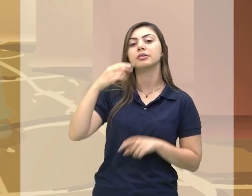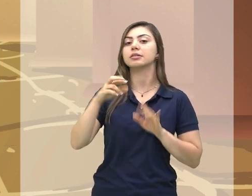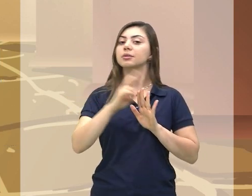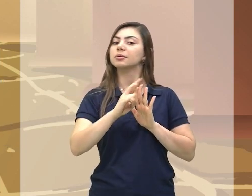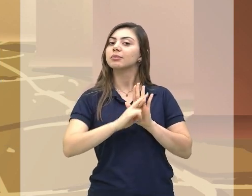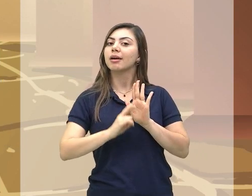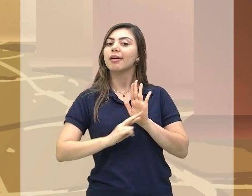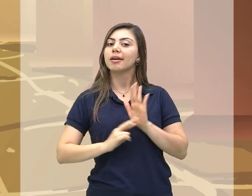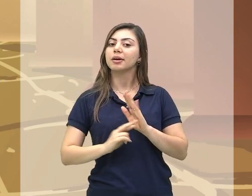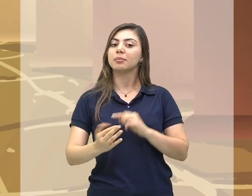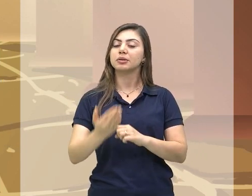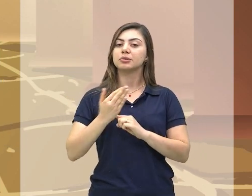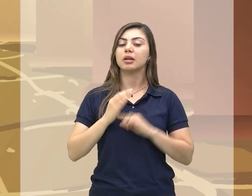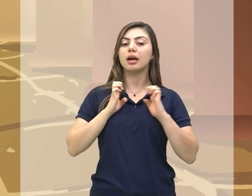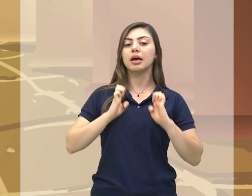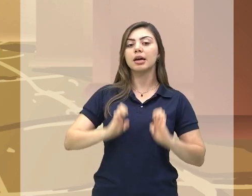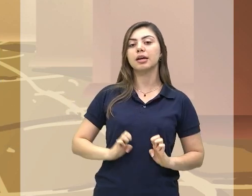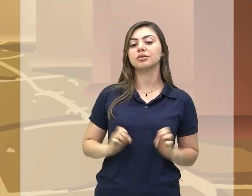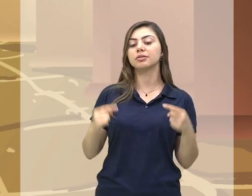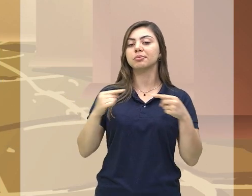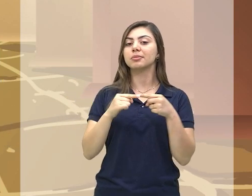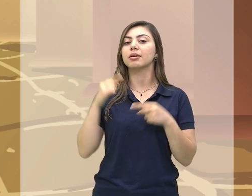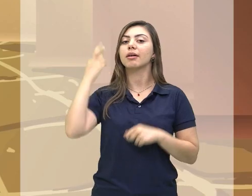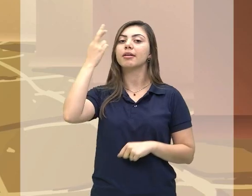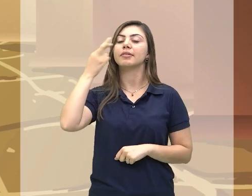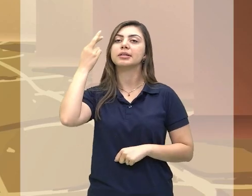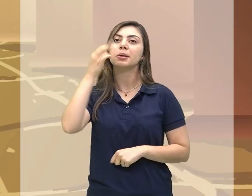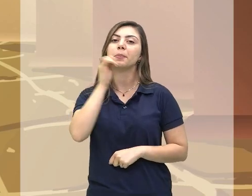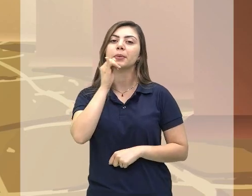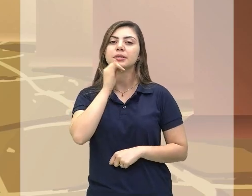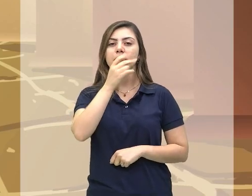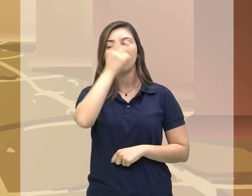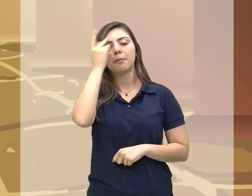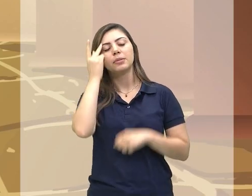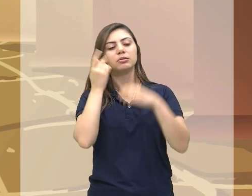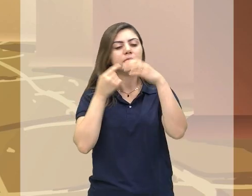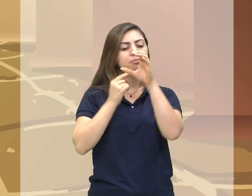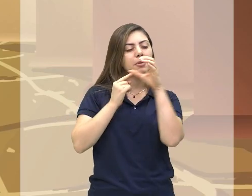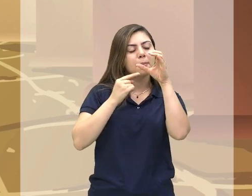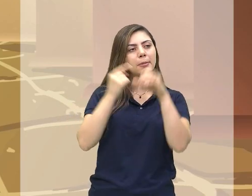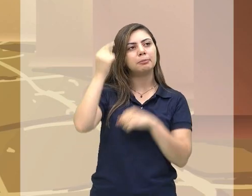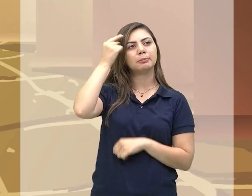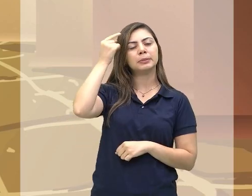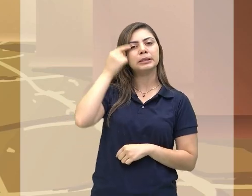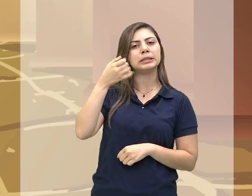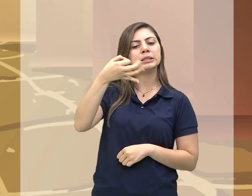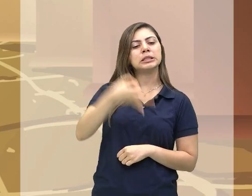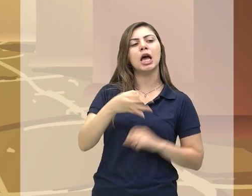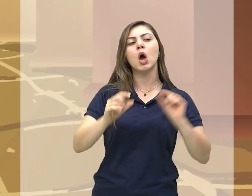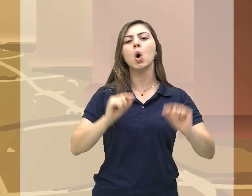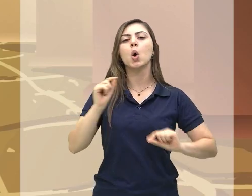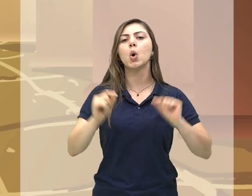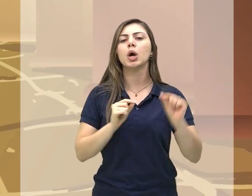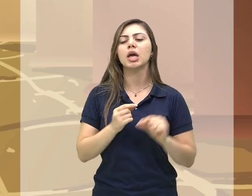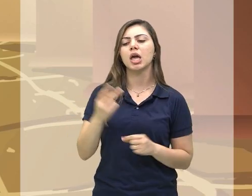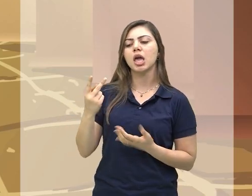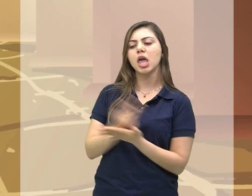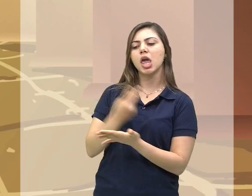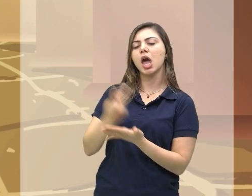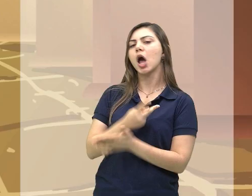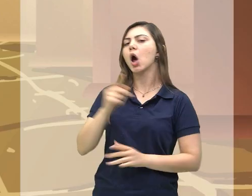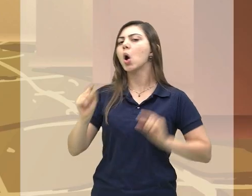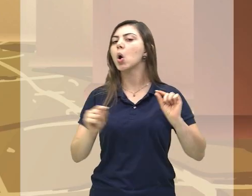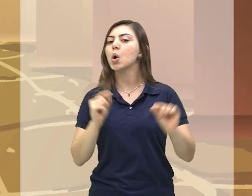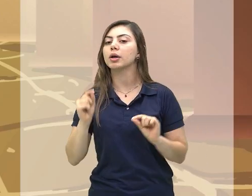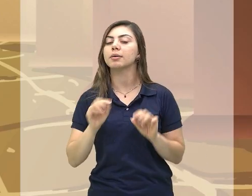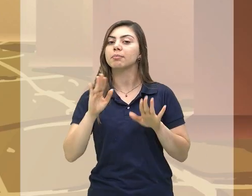regras. Ética é reflexão, é tipo o detetive que pensa o que é certo, o que é errado.